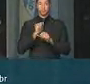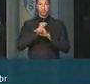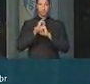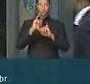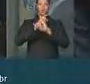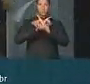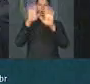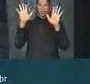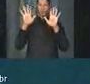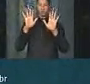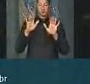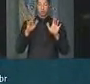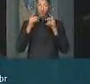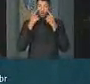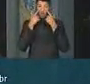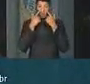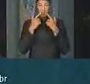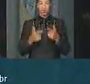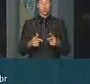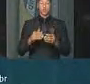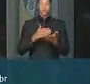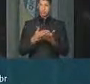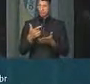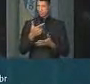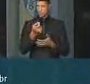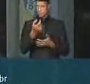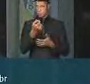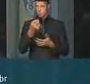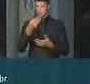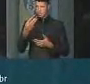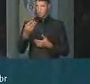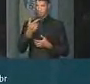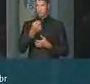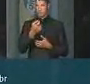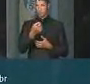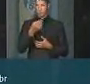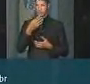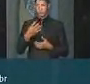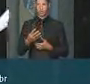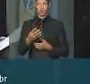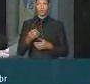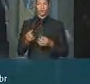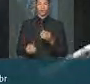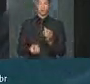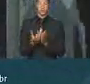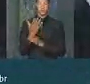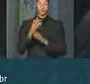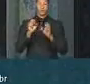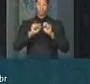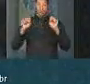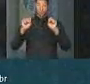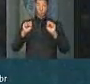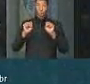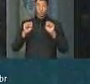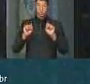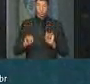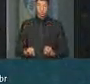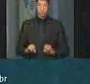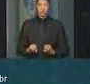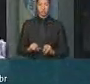claramente olha a partir de 2003 de 2004 implantou-se um sistema